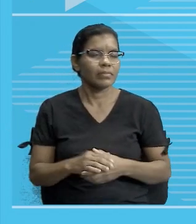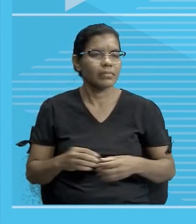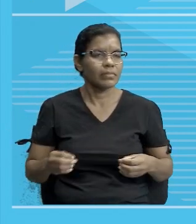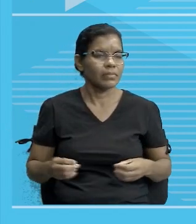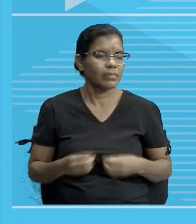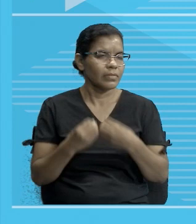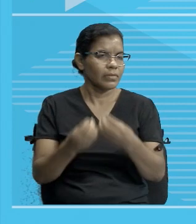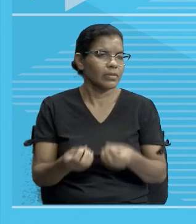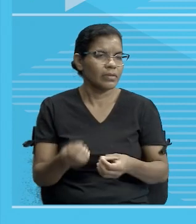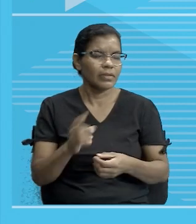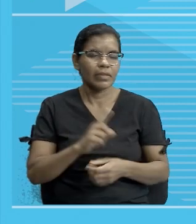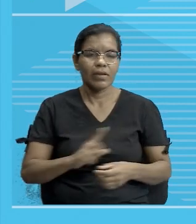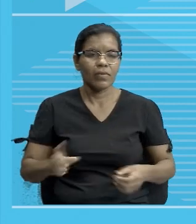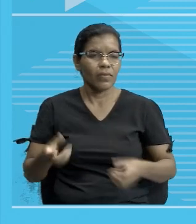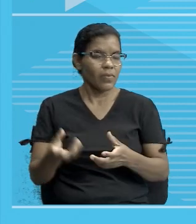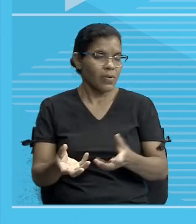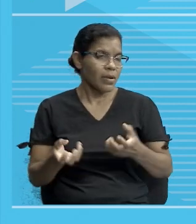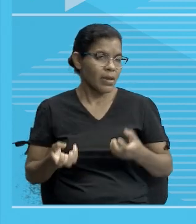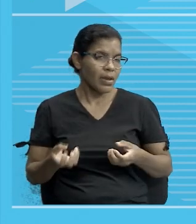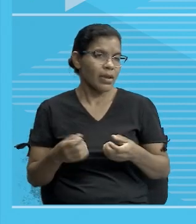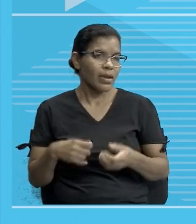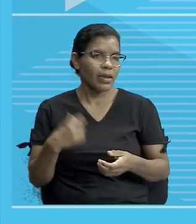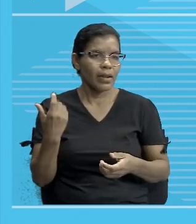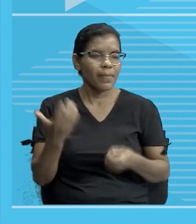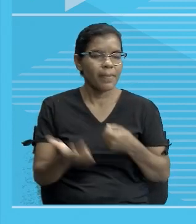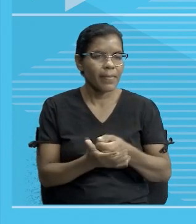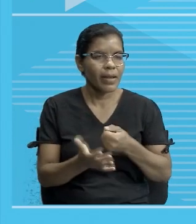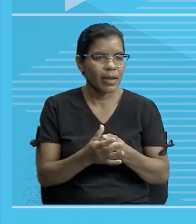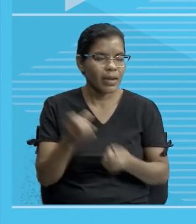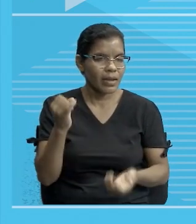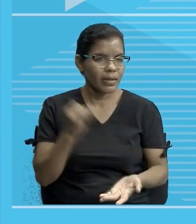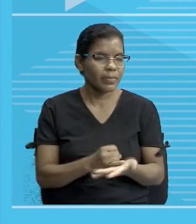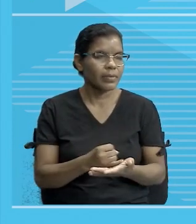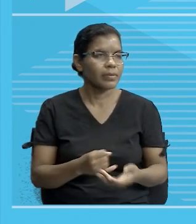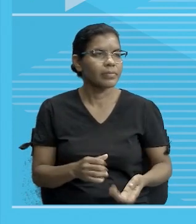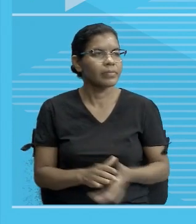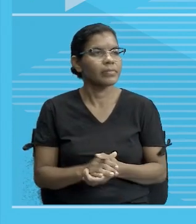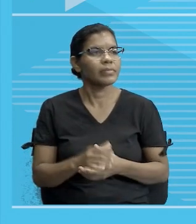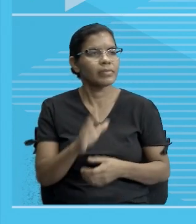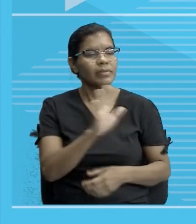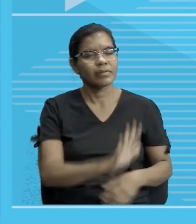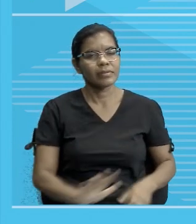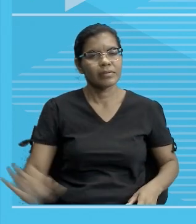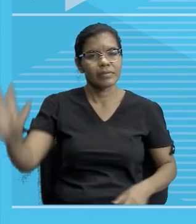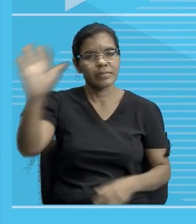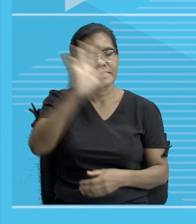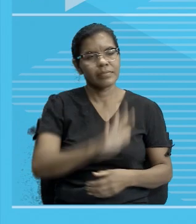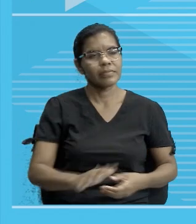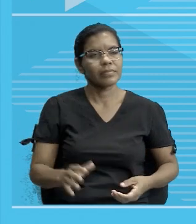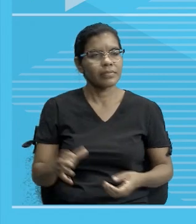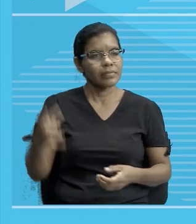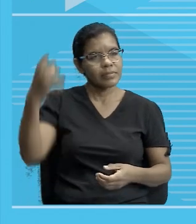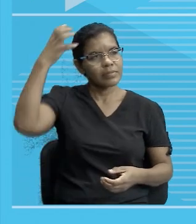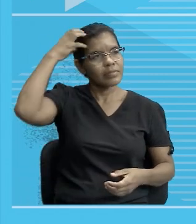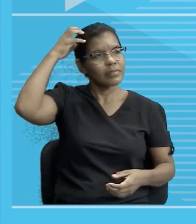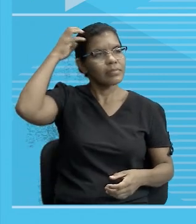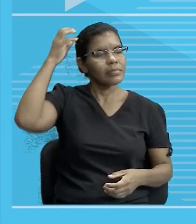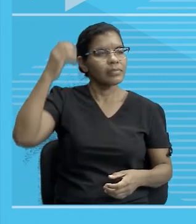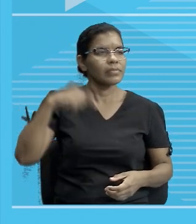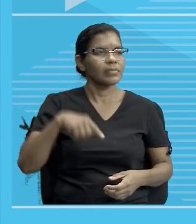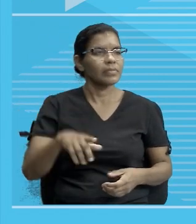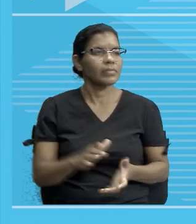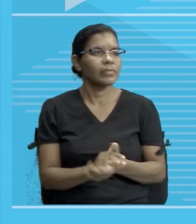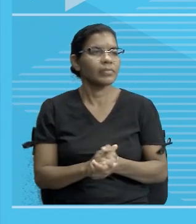sem querer pagar imposto. Eita, rapaz. Nesse cenário, o rei vivia aí nesse